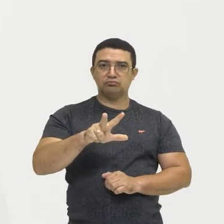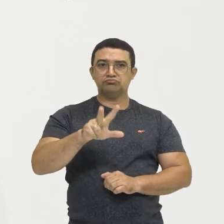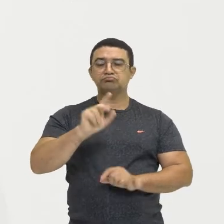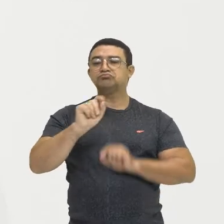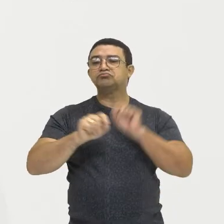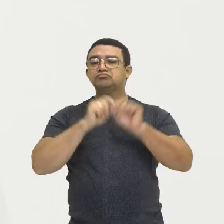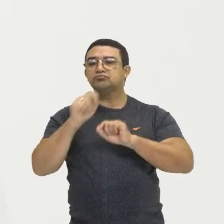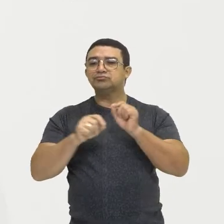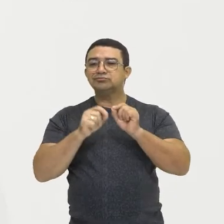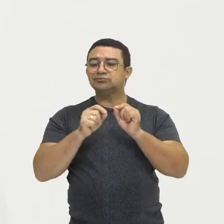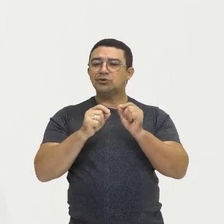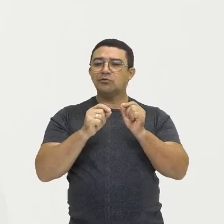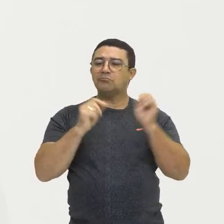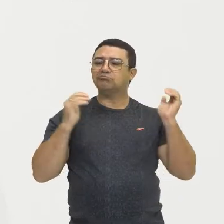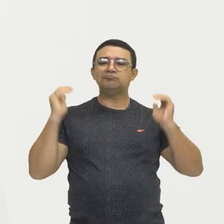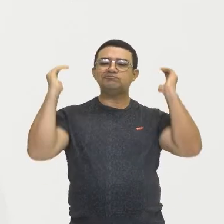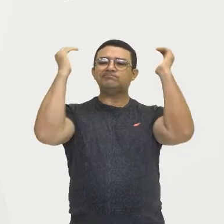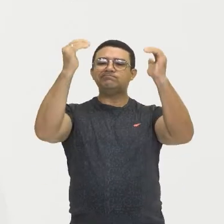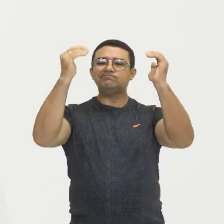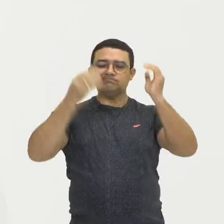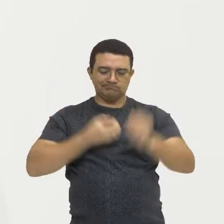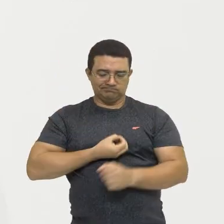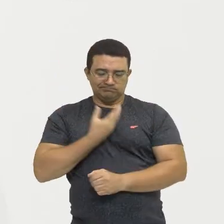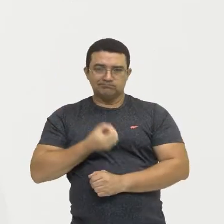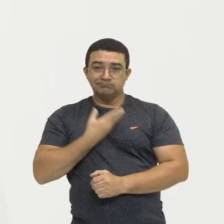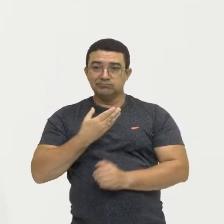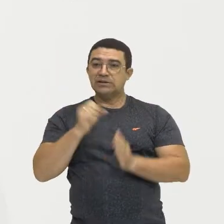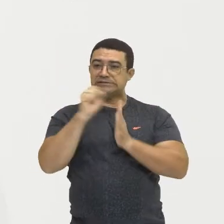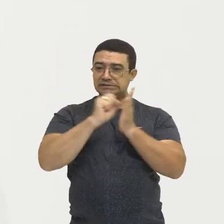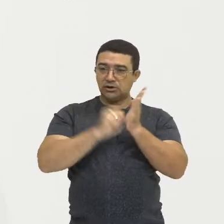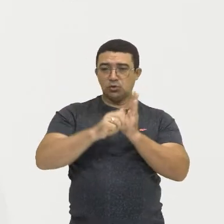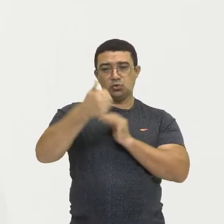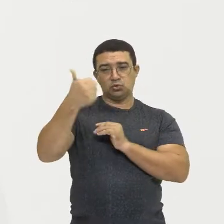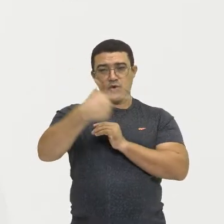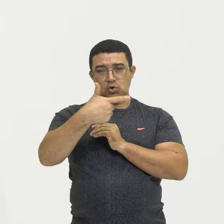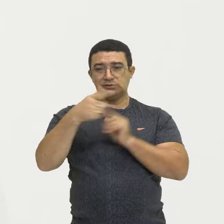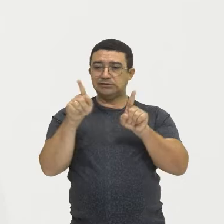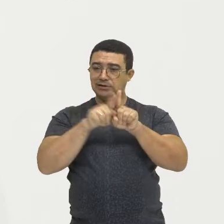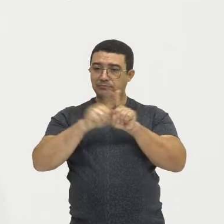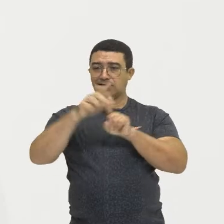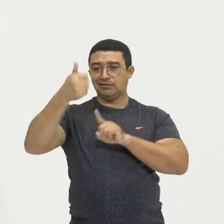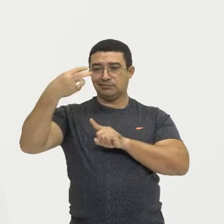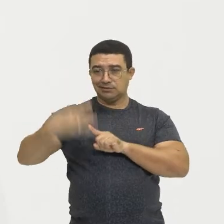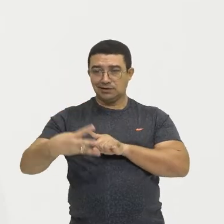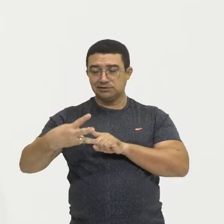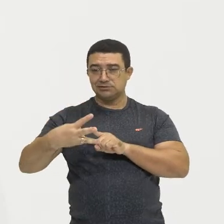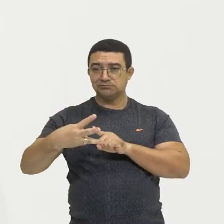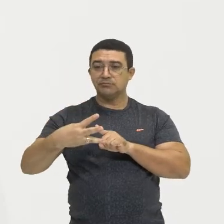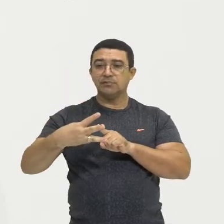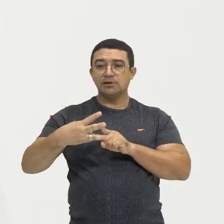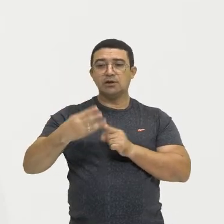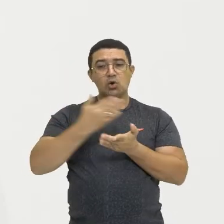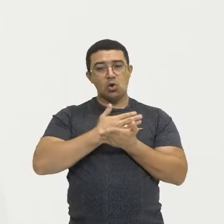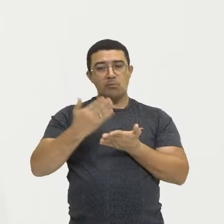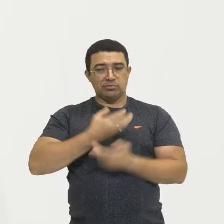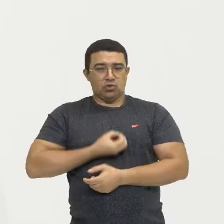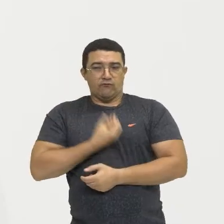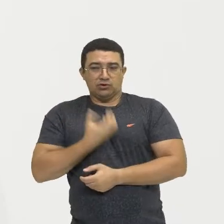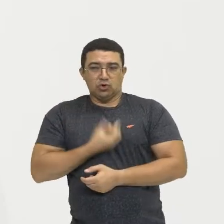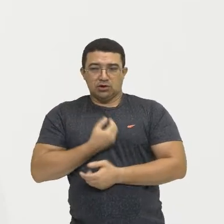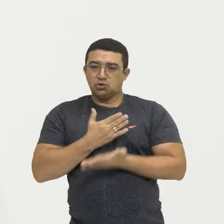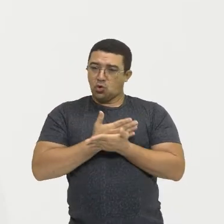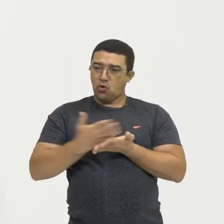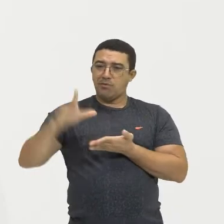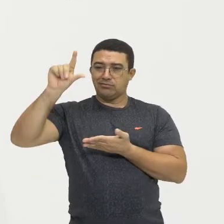ápice, não é? Nos séculos XII e XIII, e ele vai entrar em declínio no século XIV. O que vai